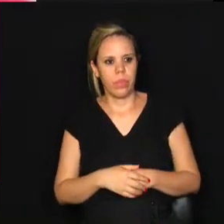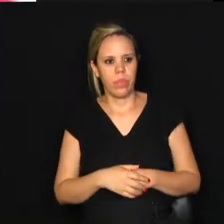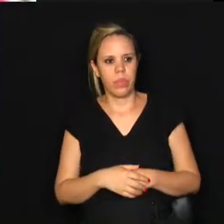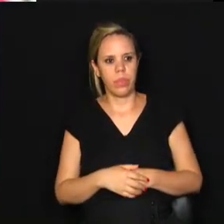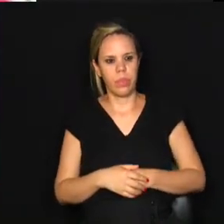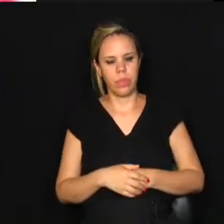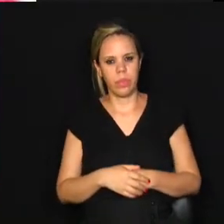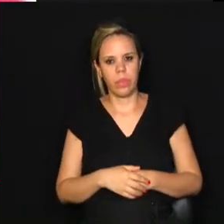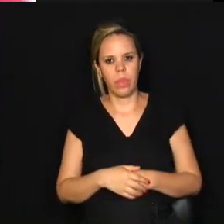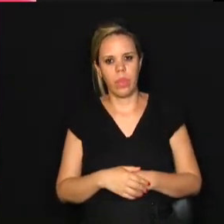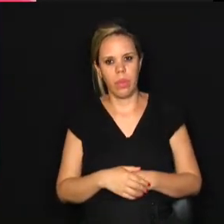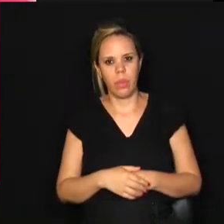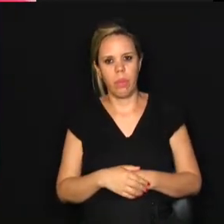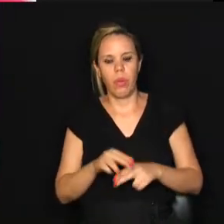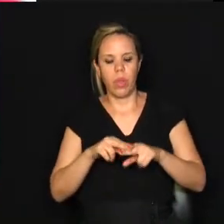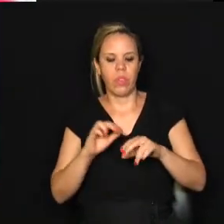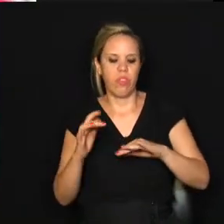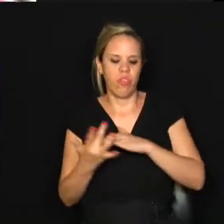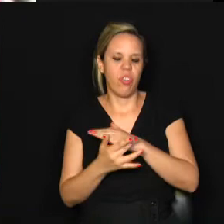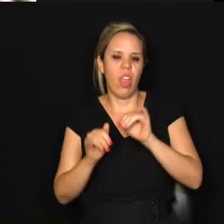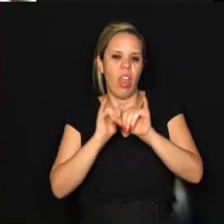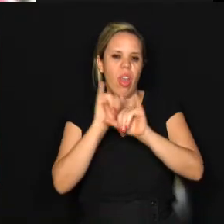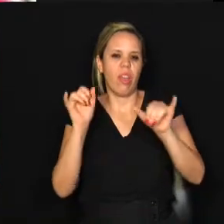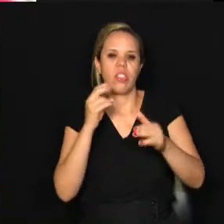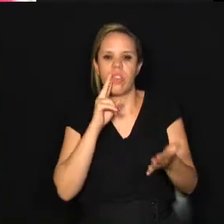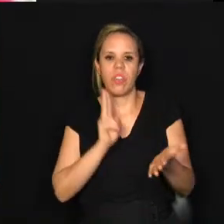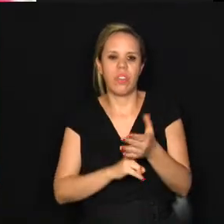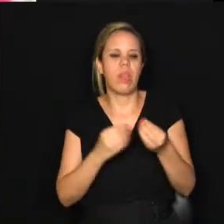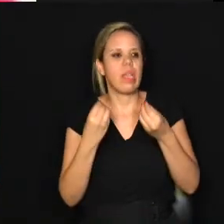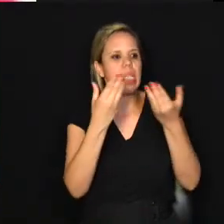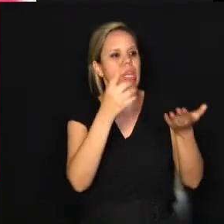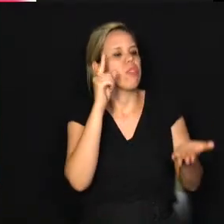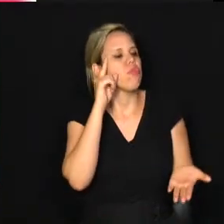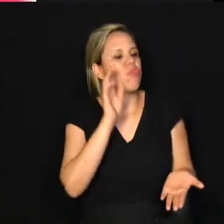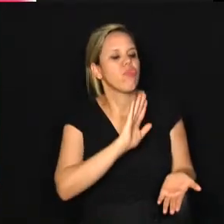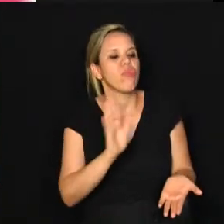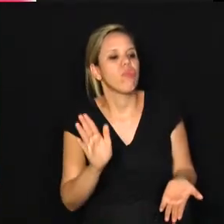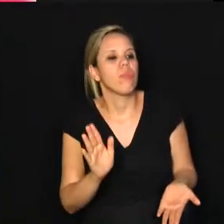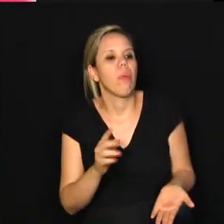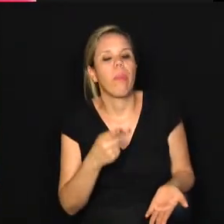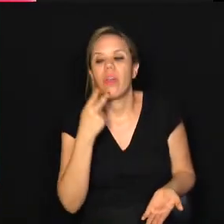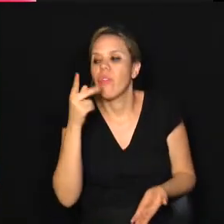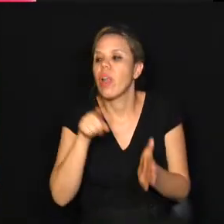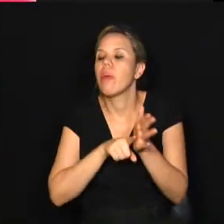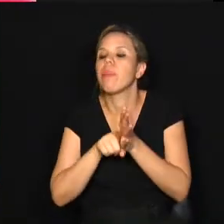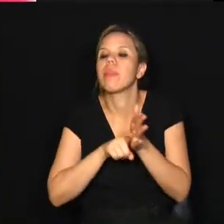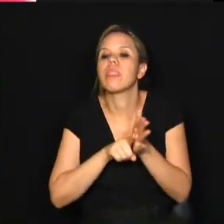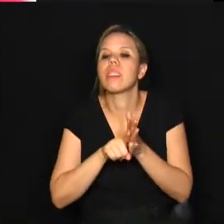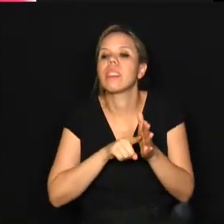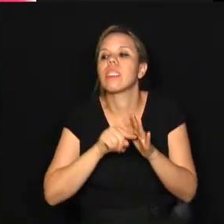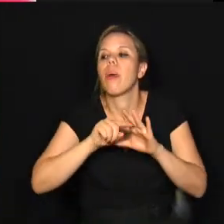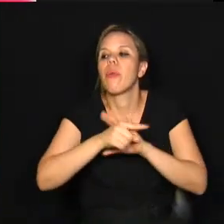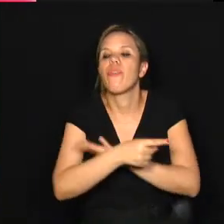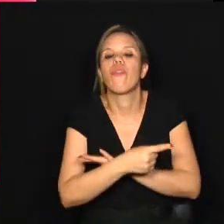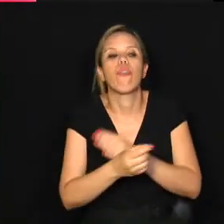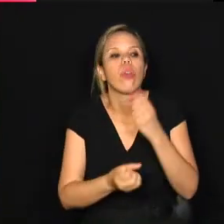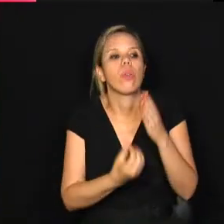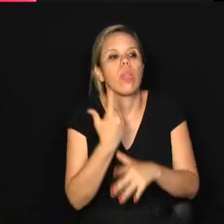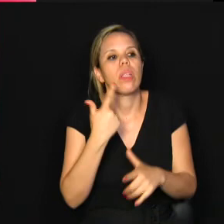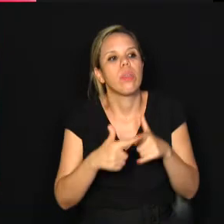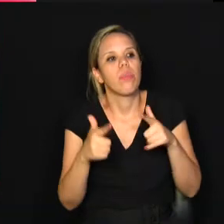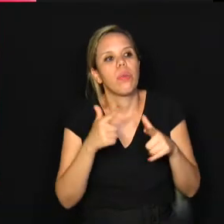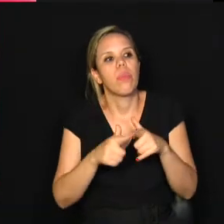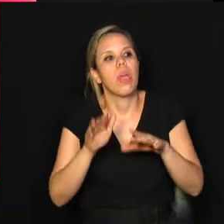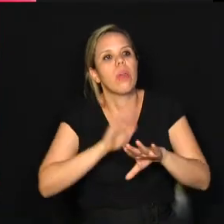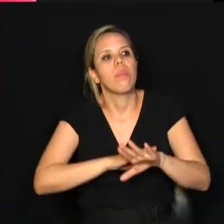imprensa fazem, que eles só divulgam, o Correio não entrega mais em dia, o Correio. Só que eles não vão buscar a origem do problema e